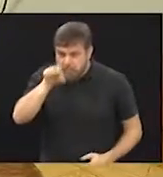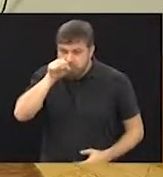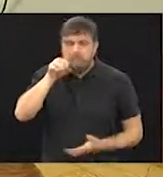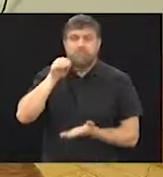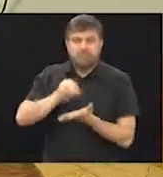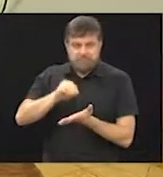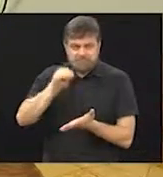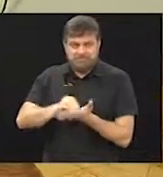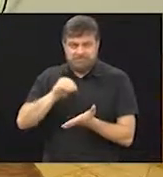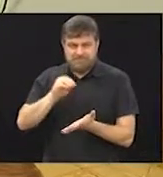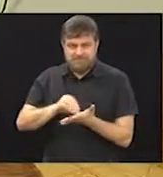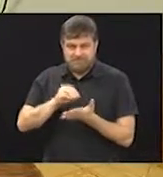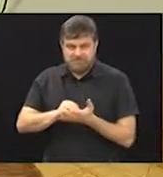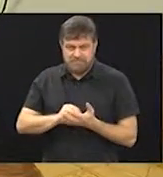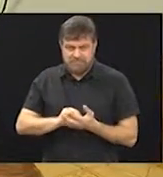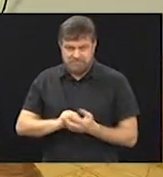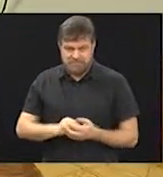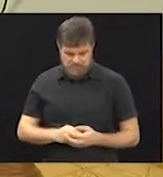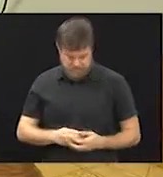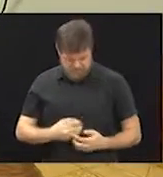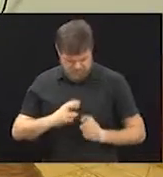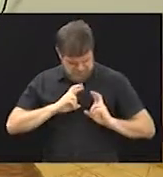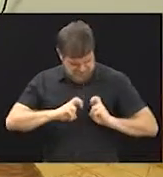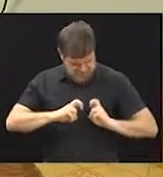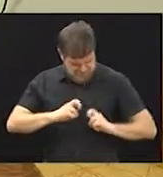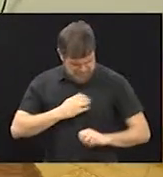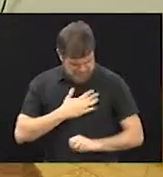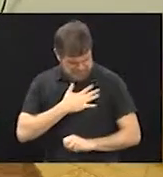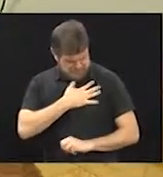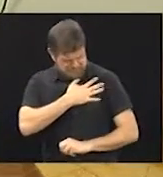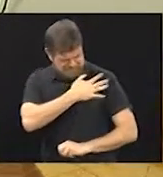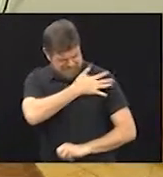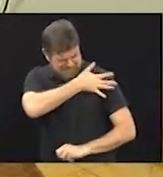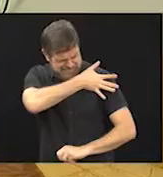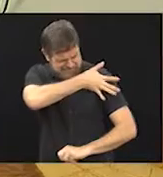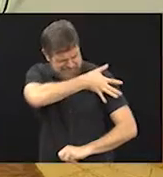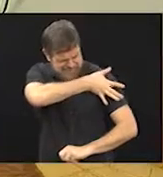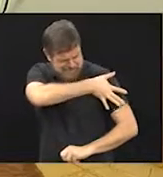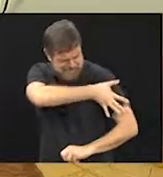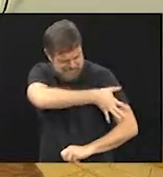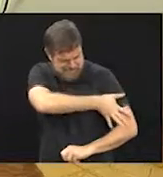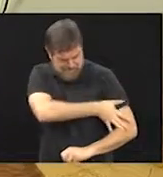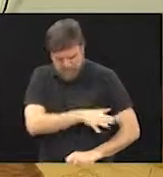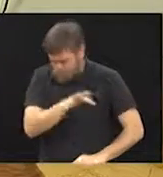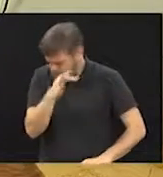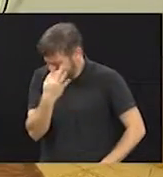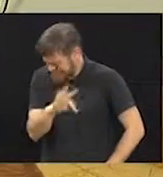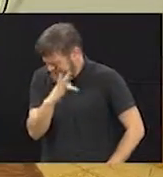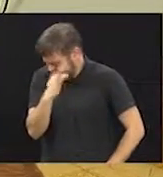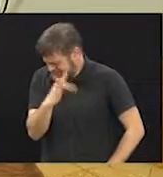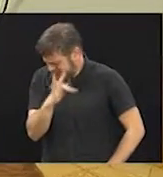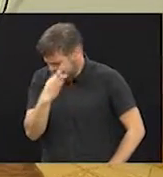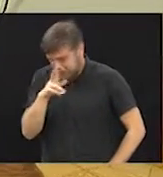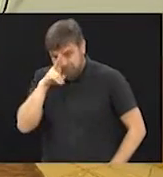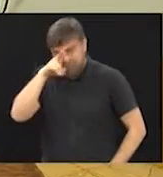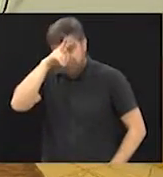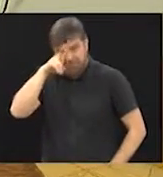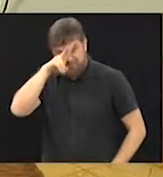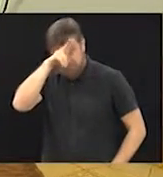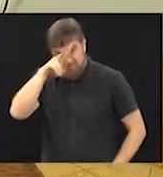peito, né? Então pegava de um ombro no outro. E no meio dava uma dor assim, mais forte do que dos